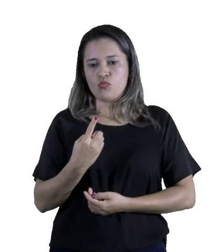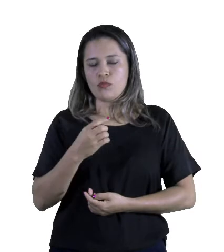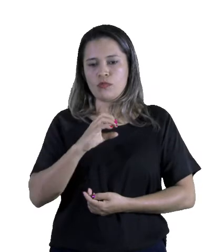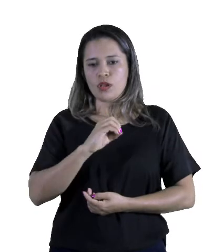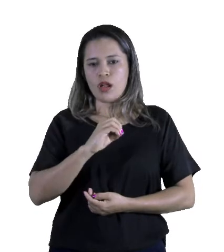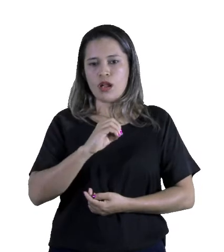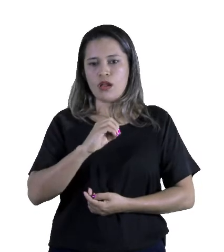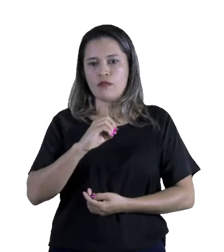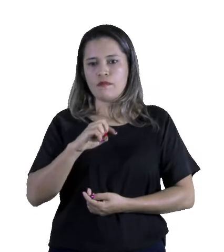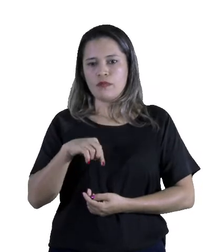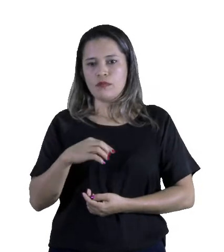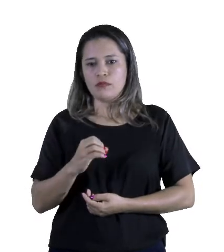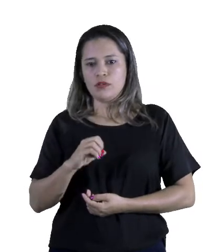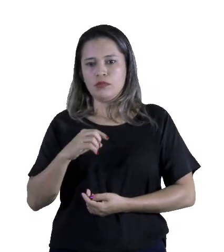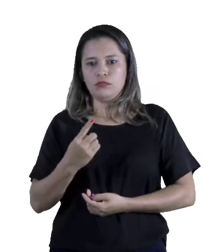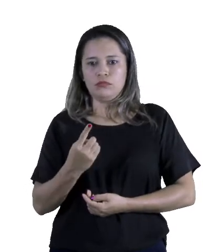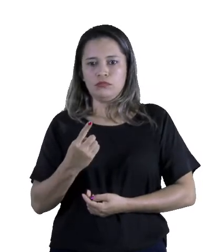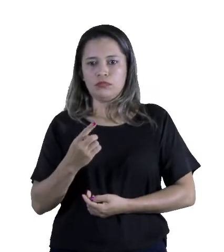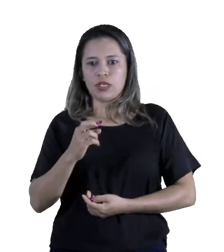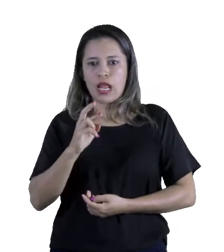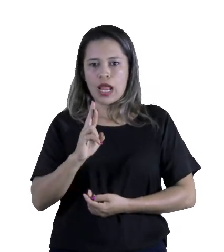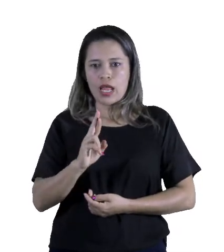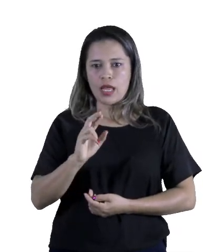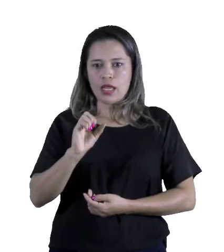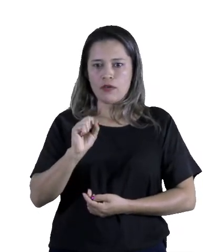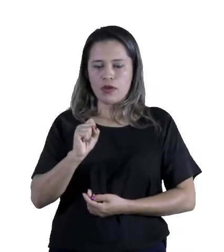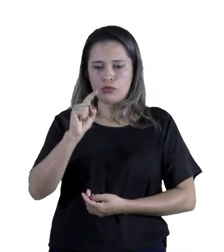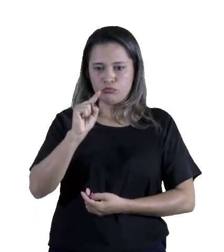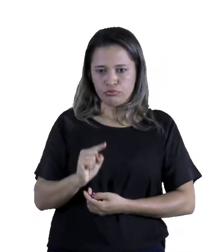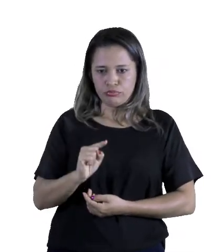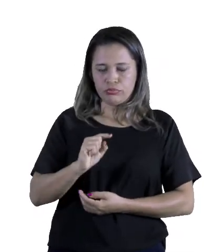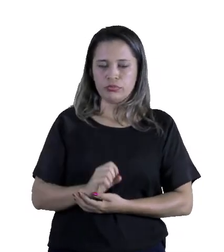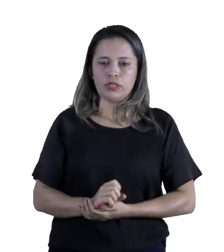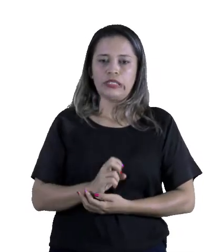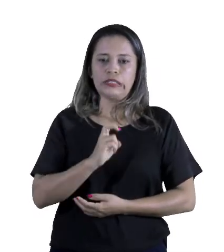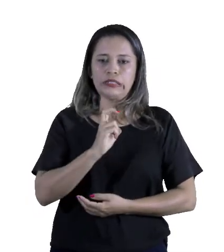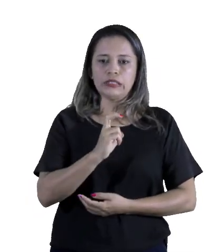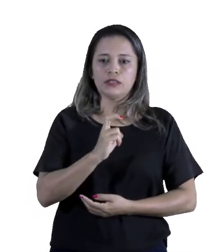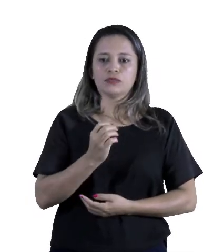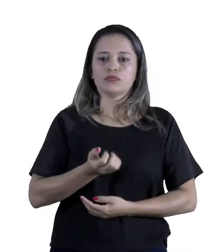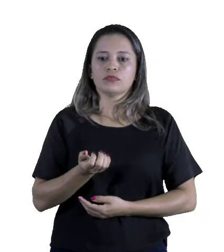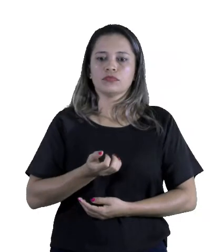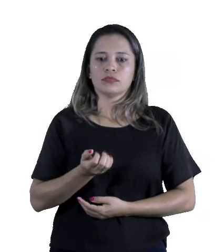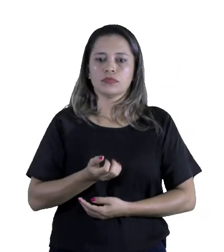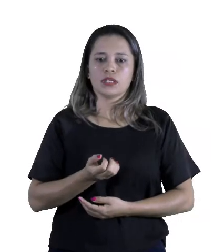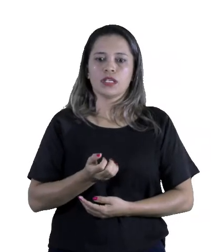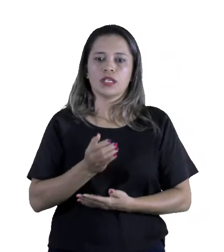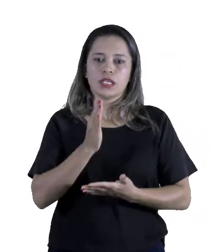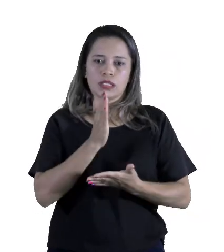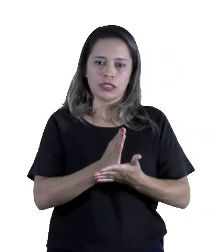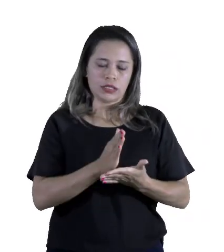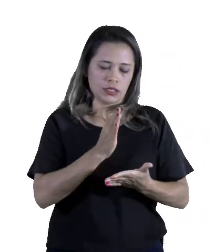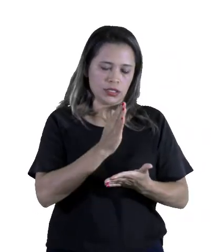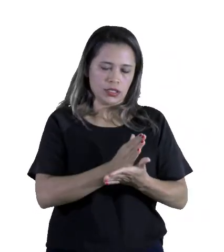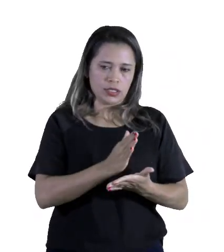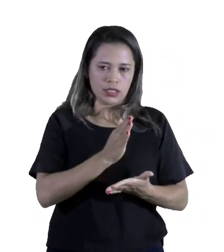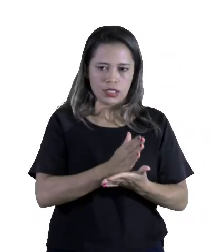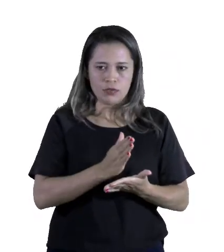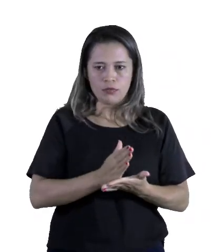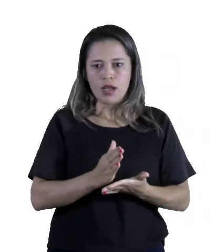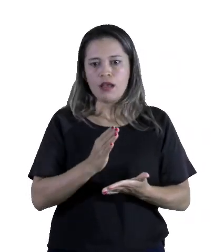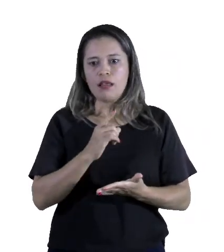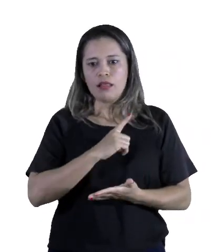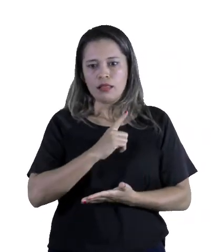com esse símbolozinho, que é o R e o cifrão. 5 centavos é 5 partes das 100 partes que tem